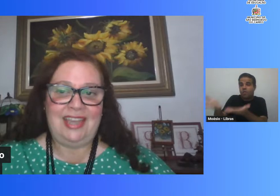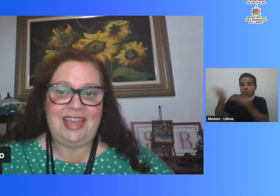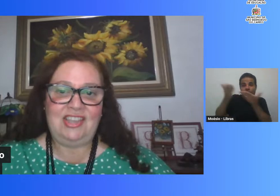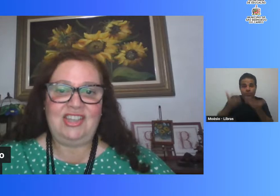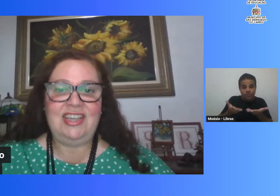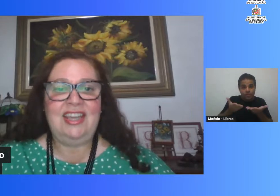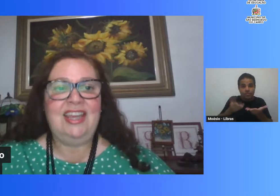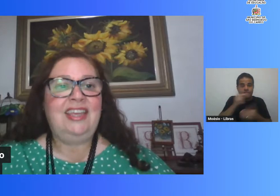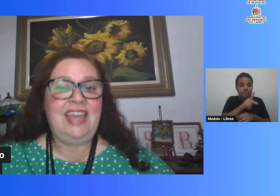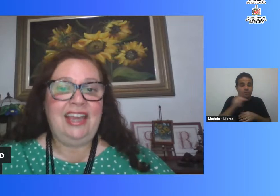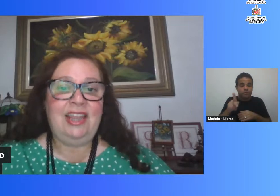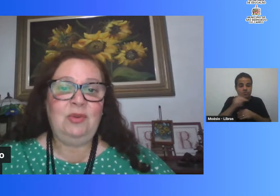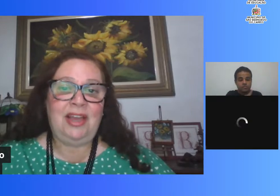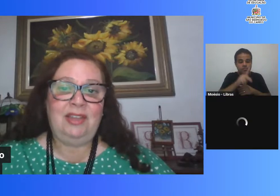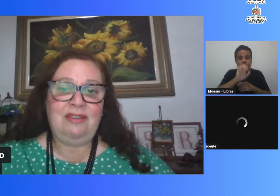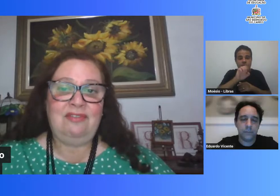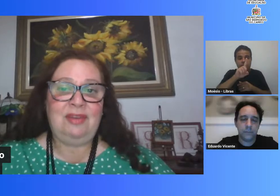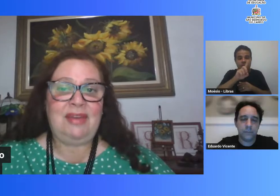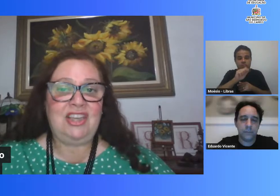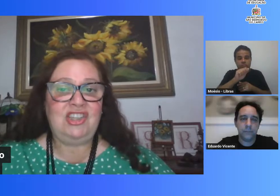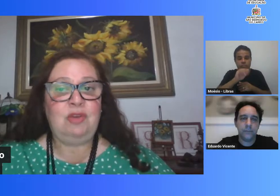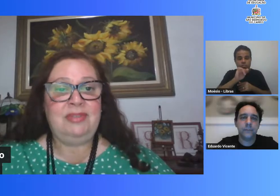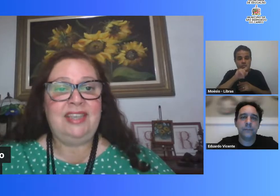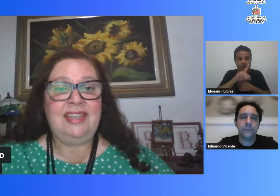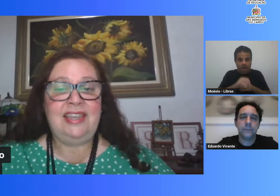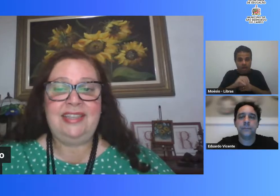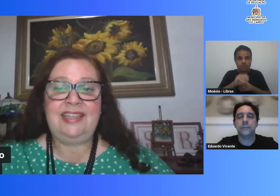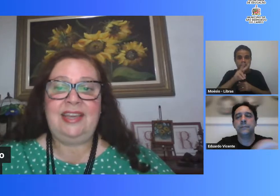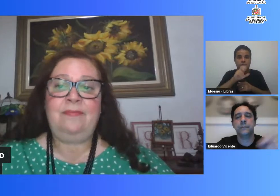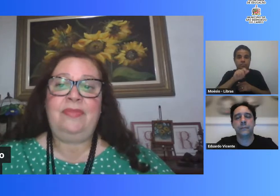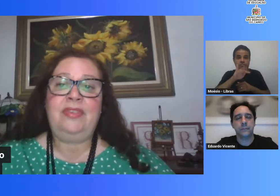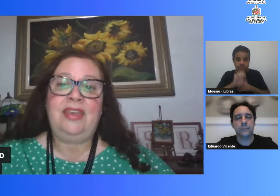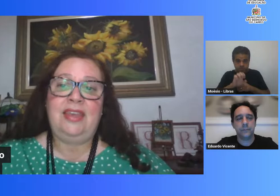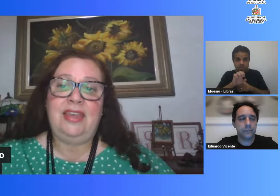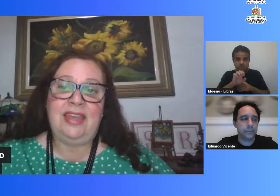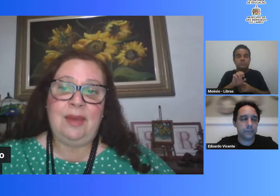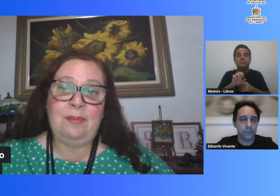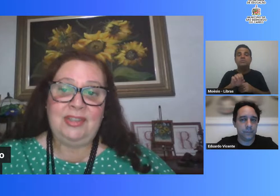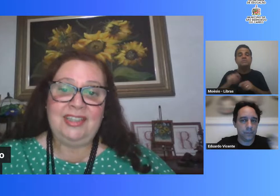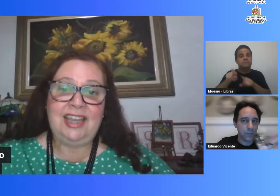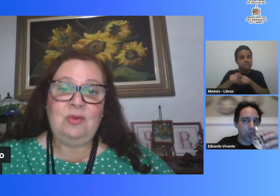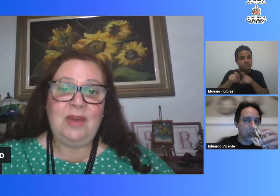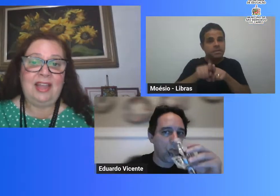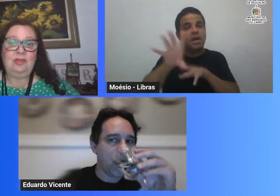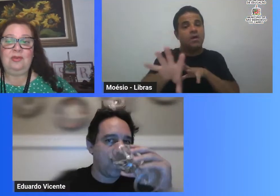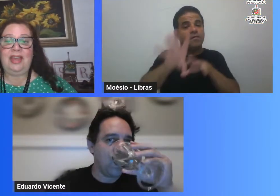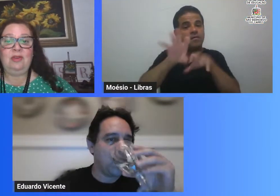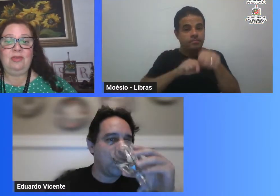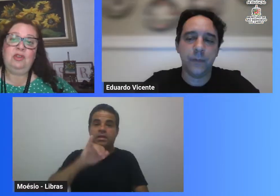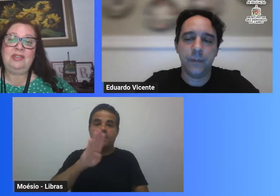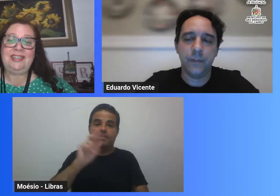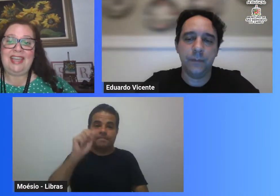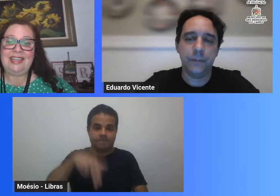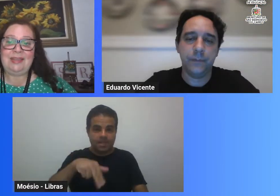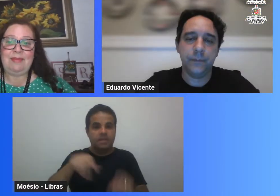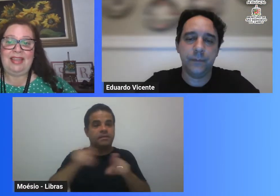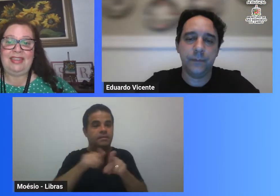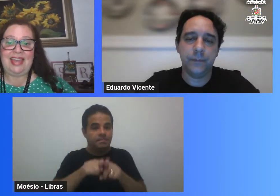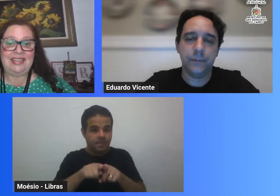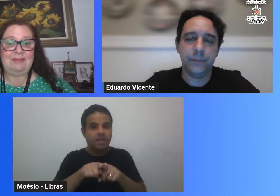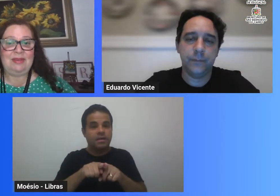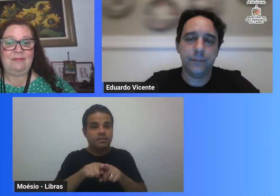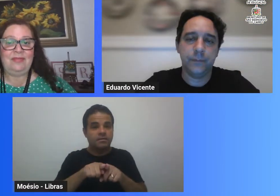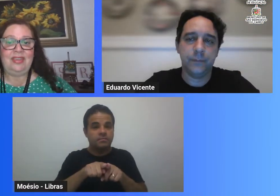Eduardo Vicente, que é graduado em enfermagem e obstetrícia e é pós-graduado em docência